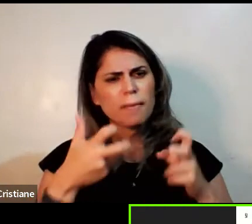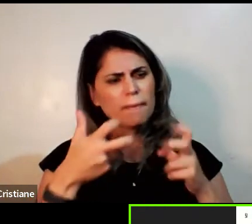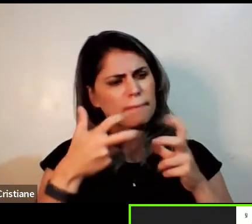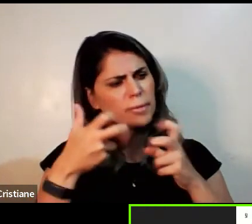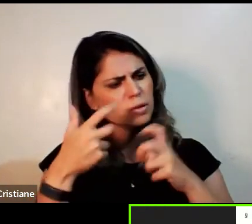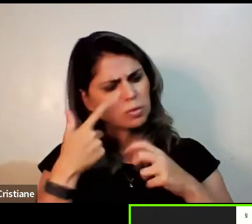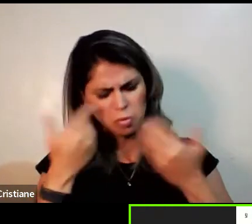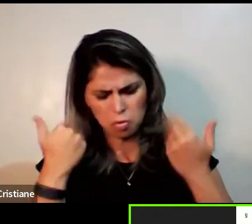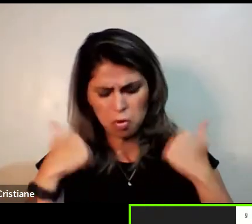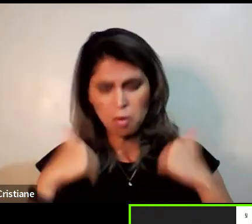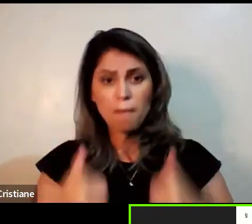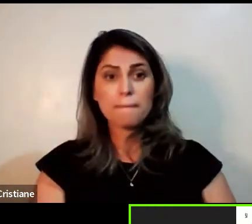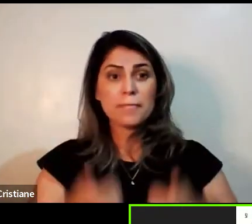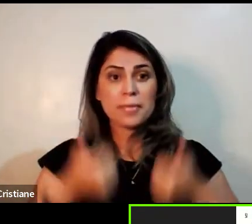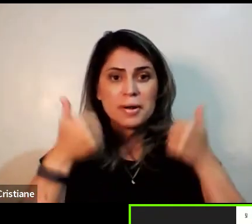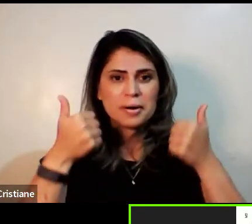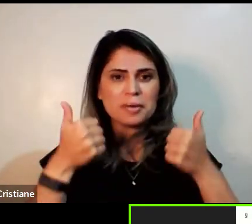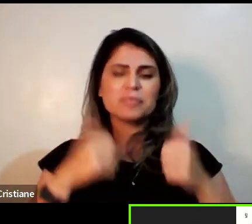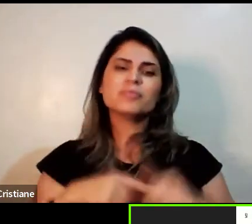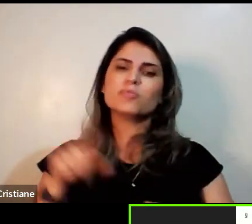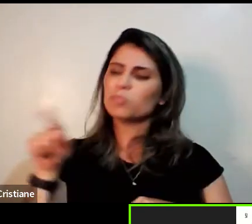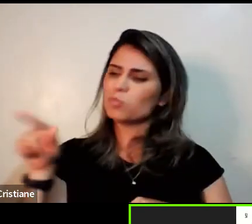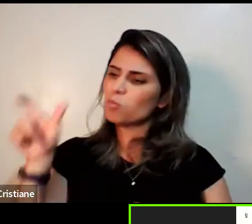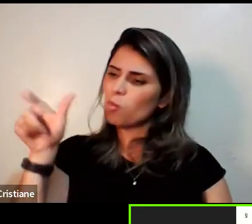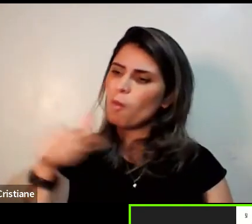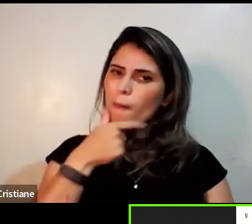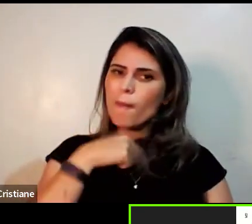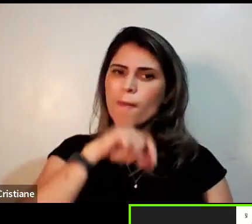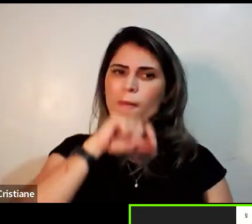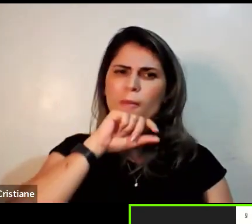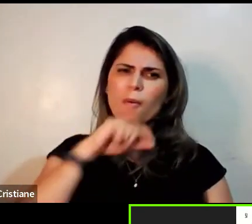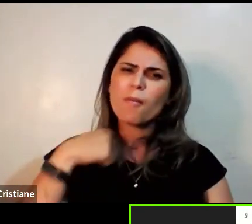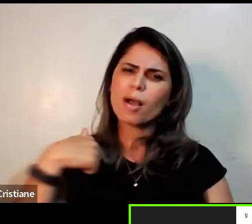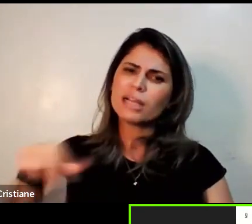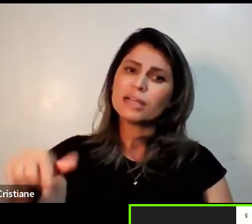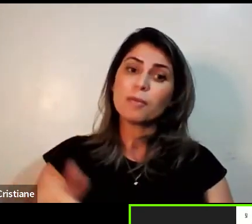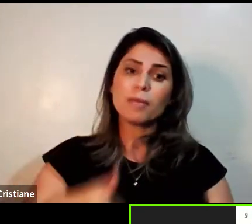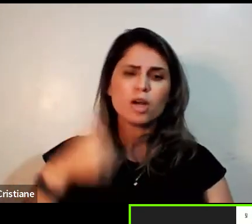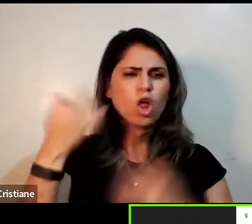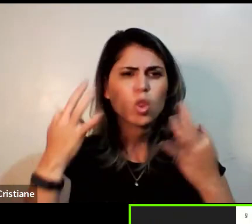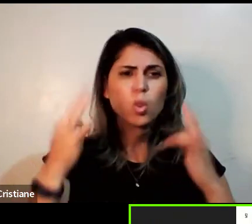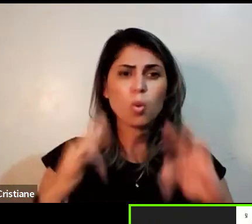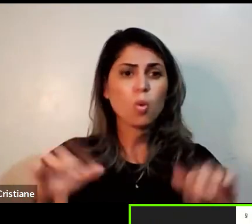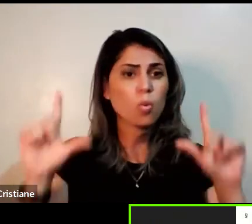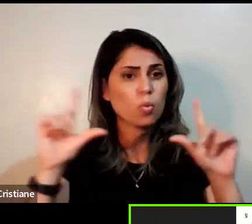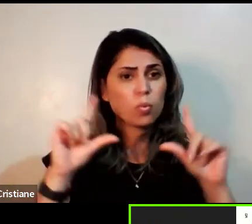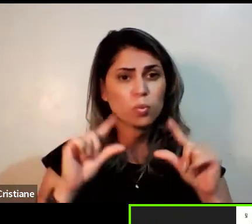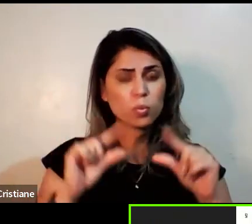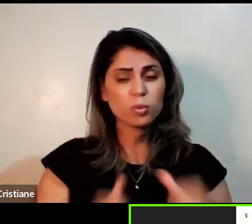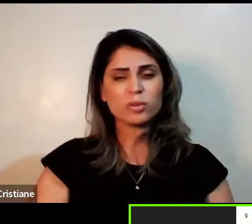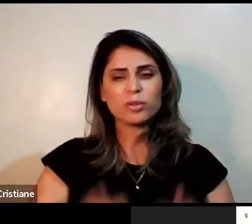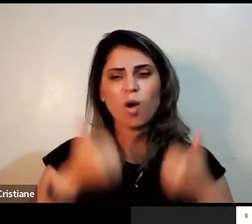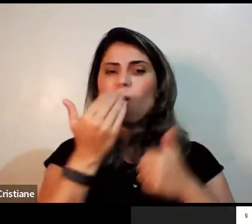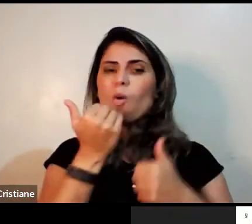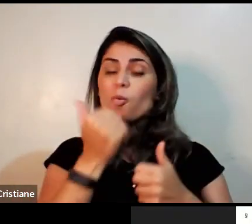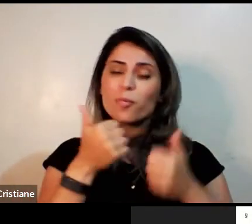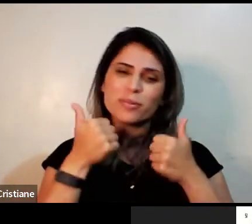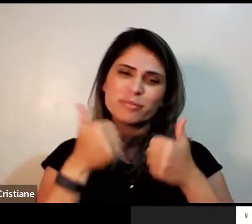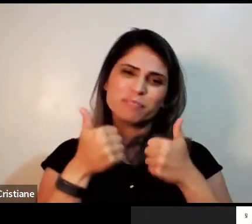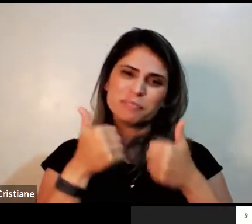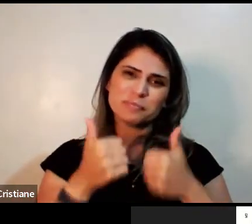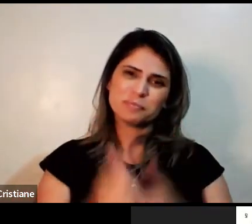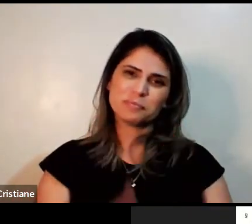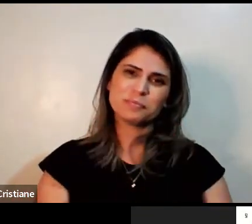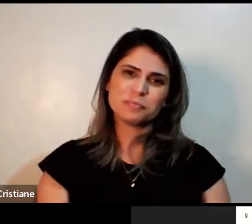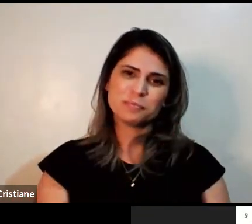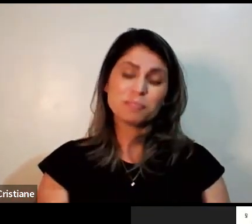ele está gostando demais. Foi muito bom para ele. Ele não está sentindo mais as dores que ele sentia e está comendo bem. Que bom. E se ele está comendo